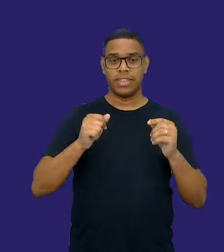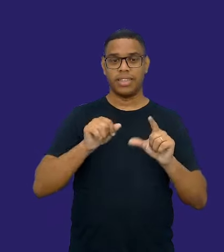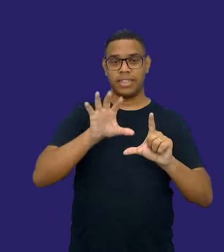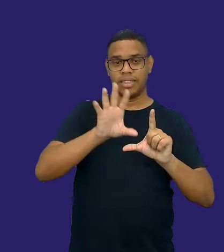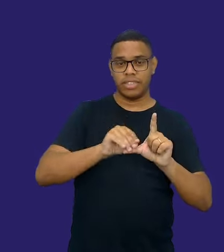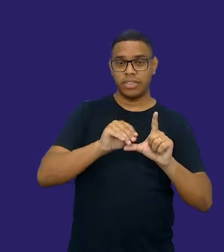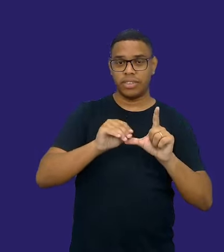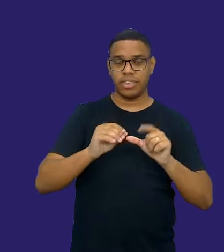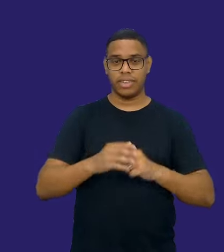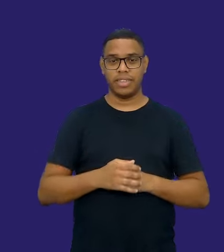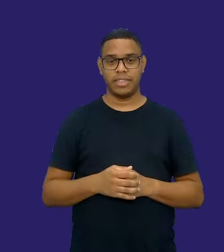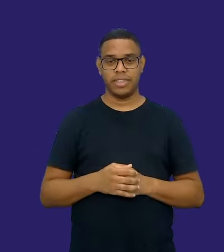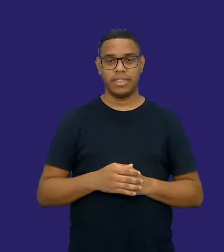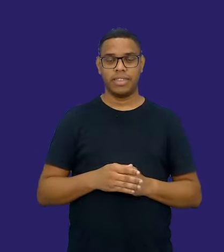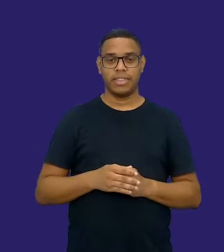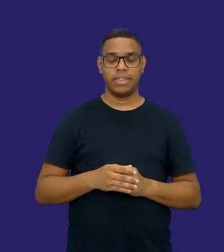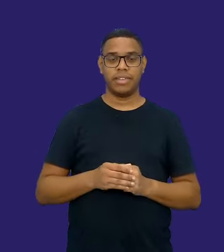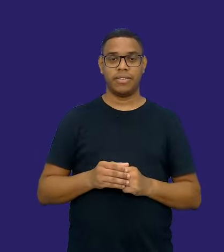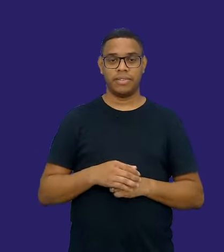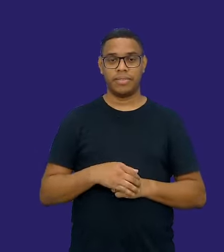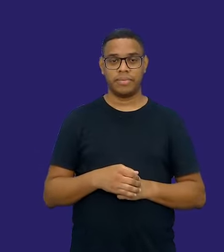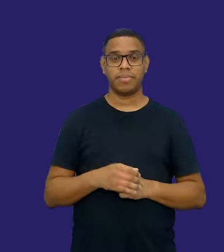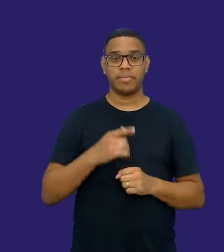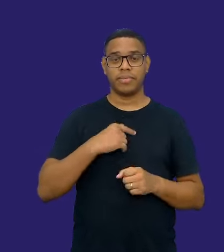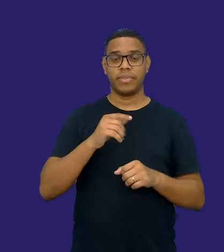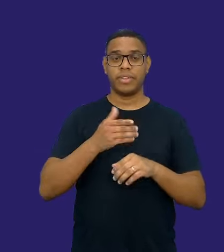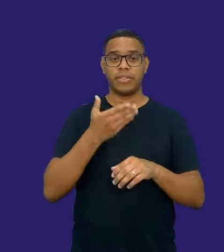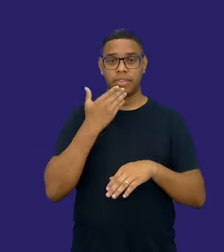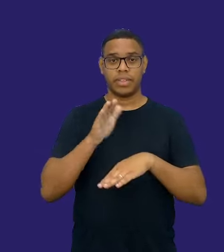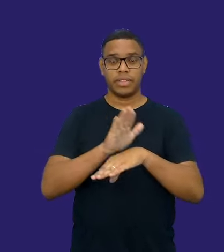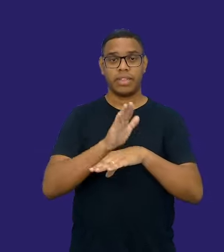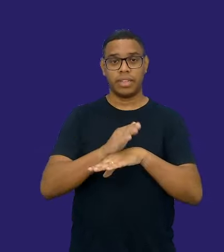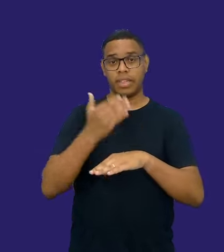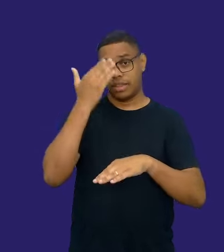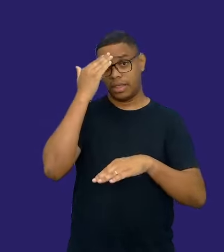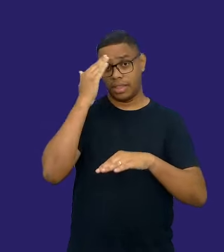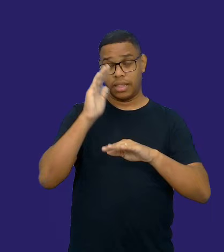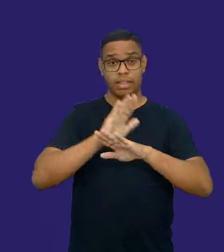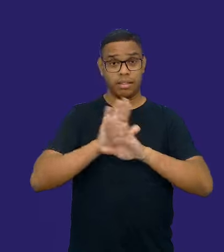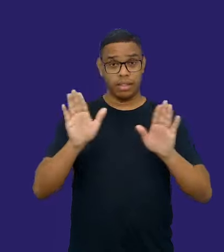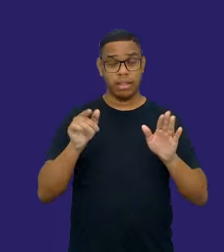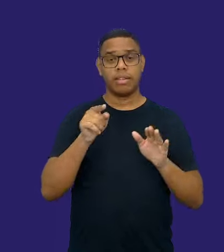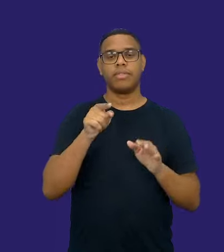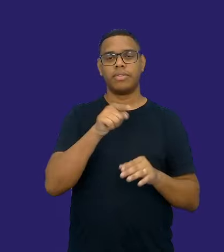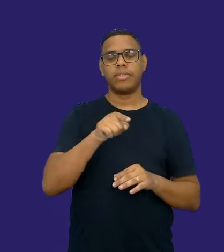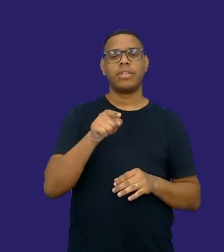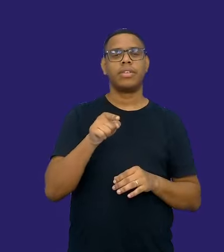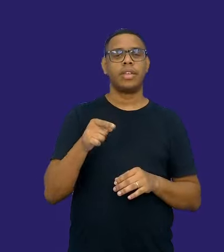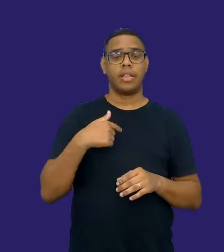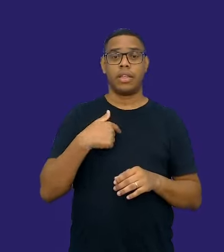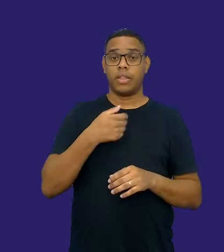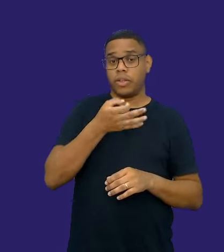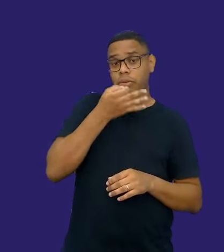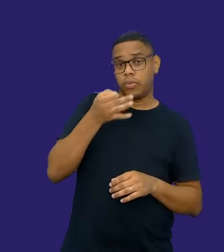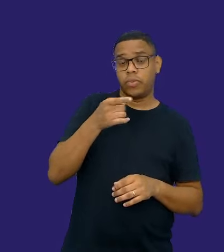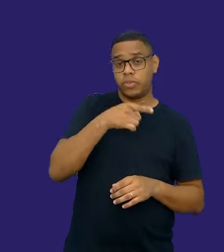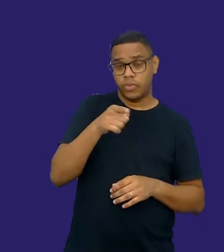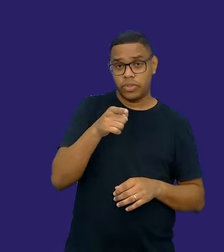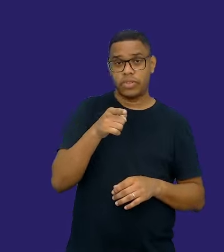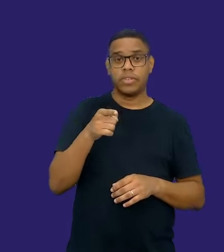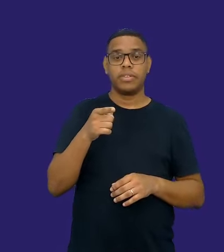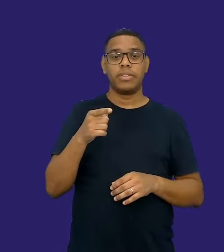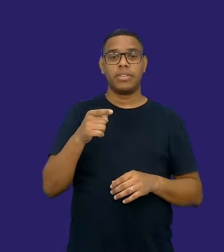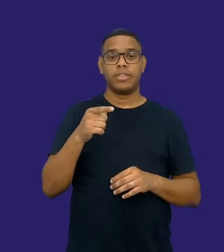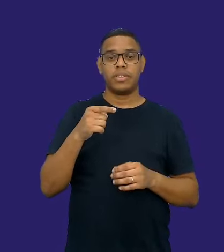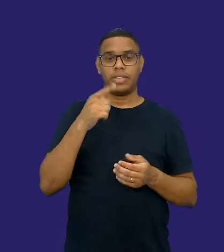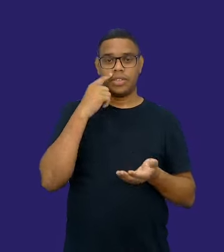aqui na tela para facilitar aí o entendimento de vocês. Eu sugiro que vocês peguem aí o seu caderno